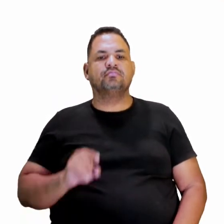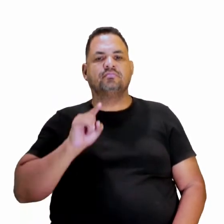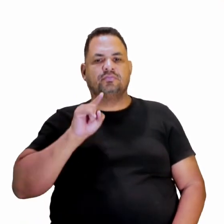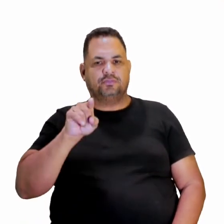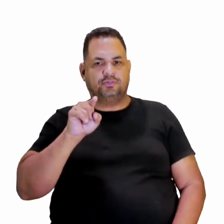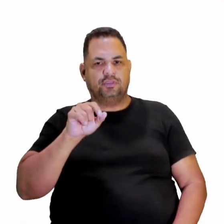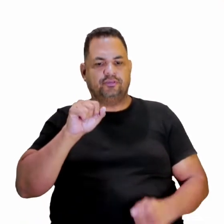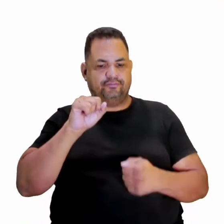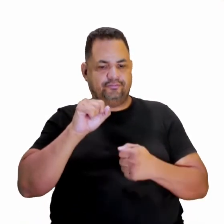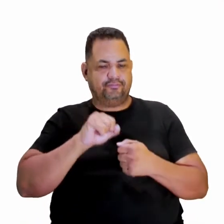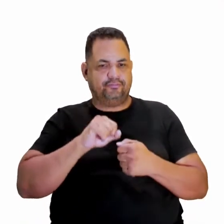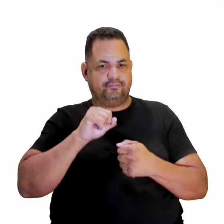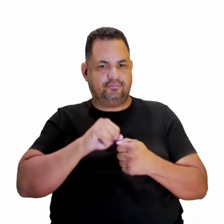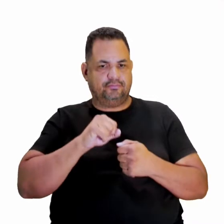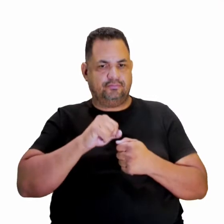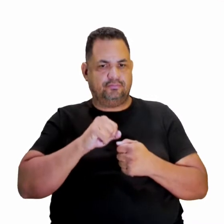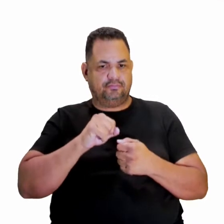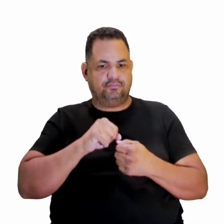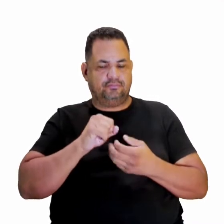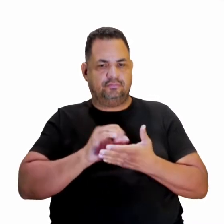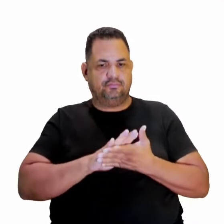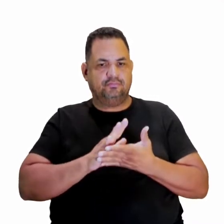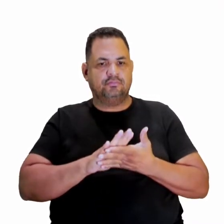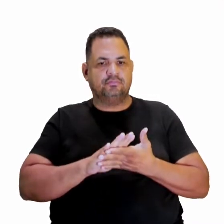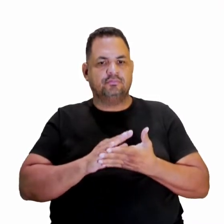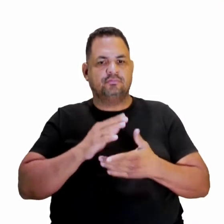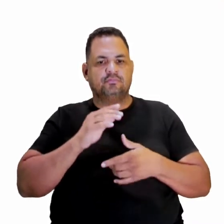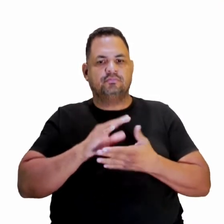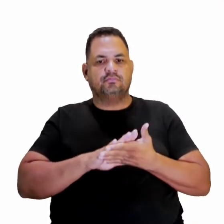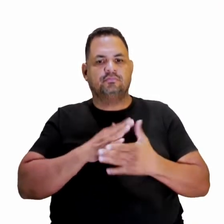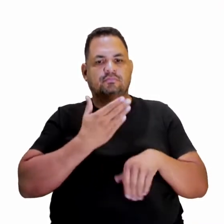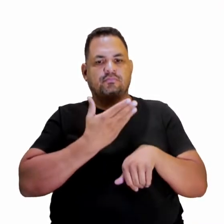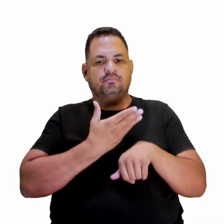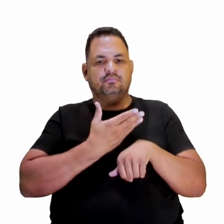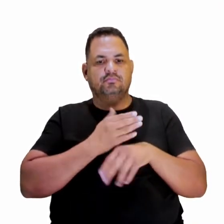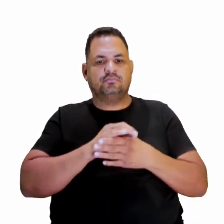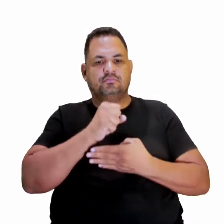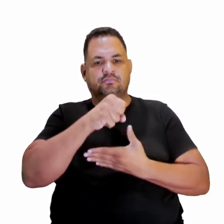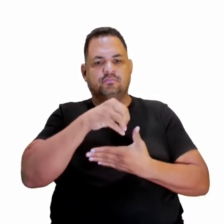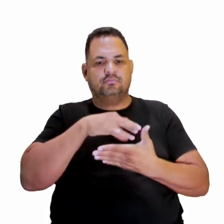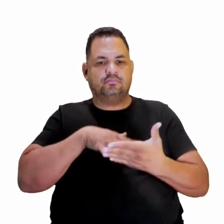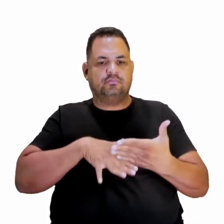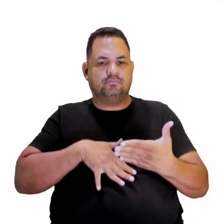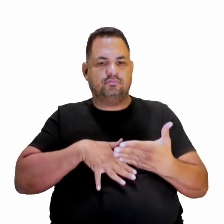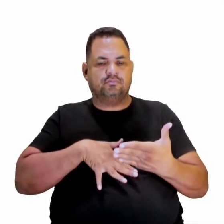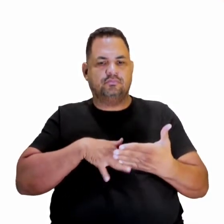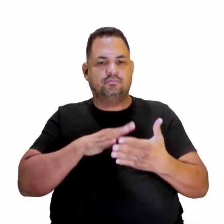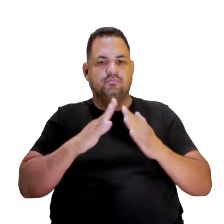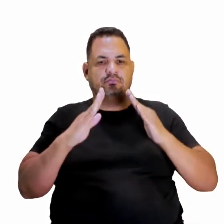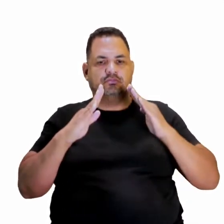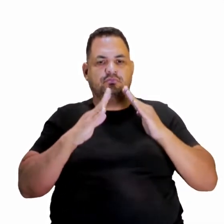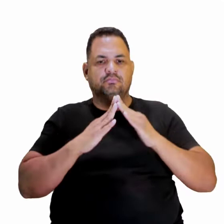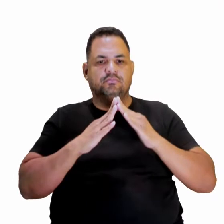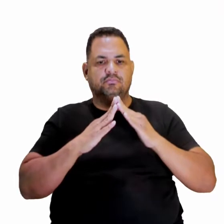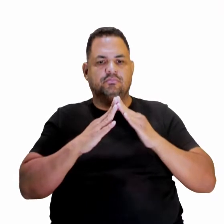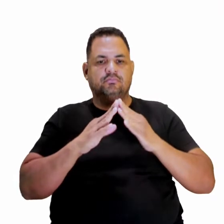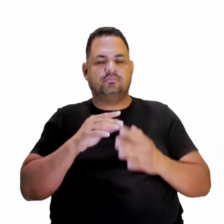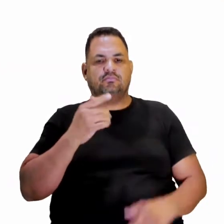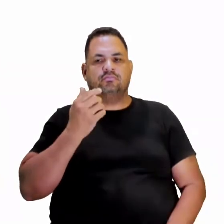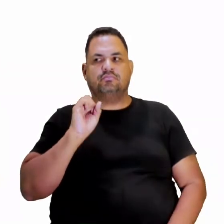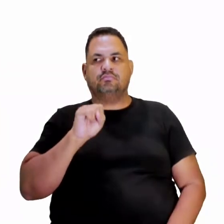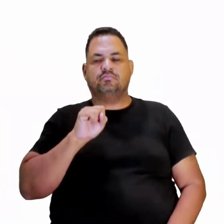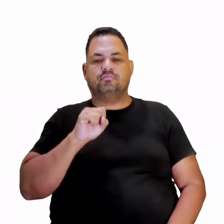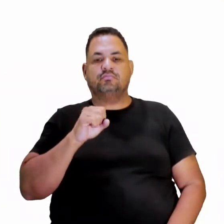sua atividade de casa? O garotinho sorrindo aqui dizendo com certeza, né? Yes, I did. Sim,